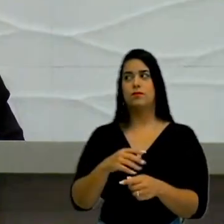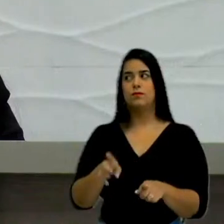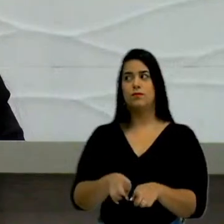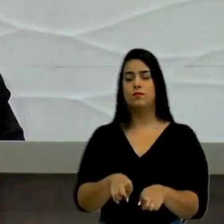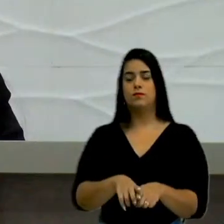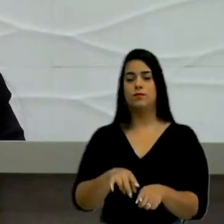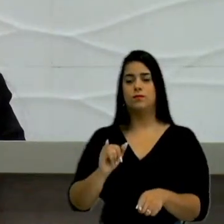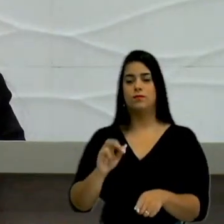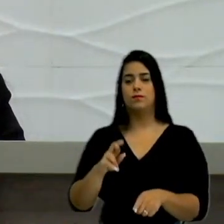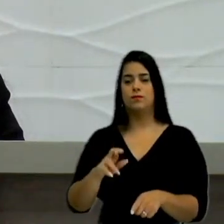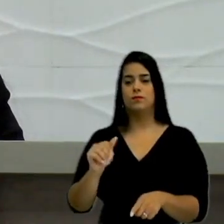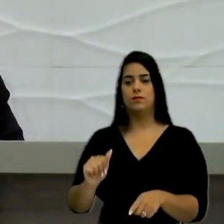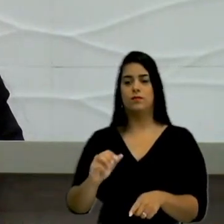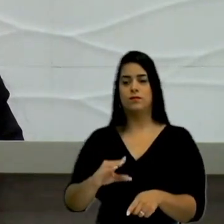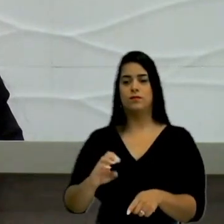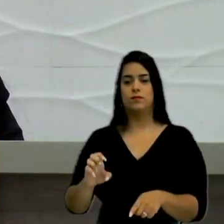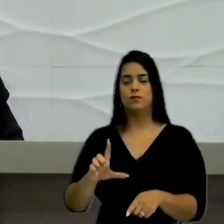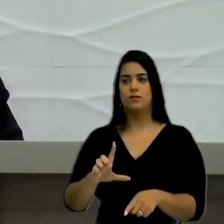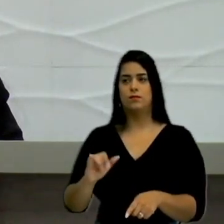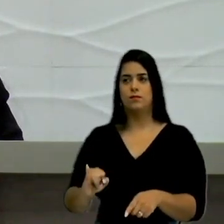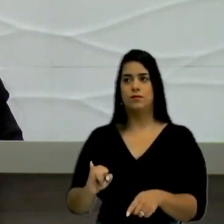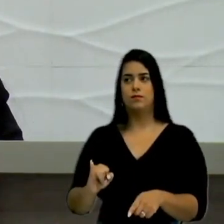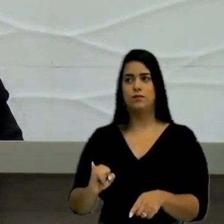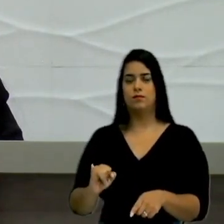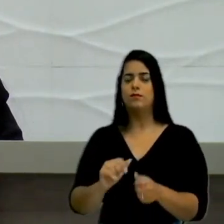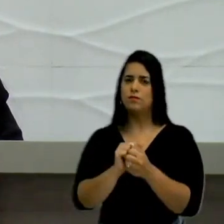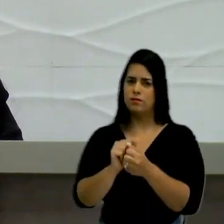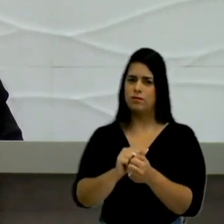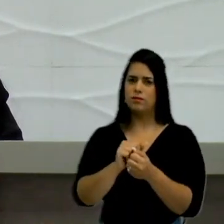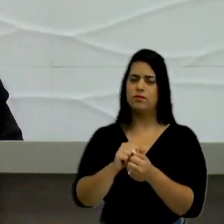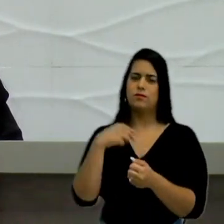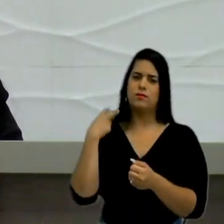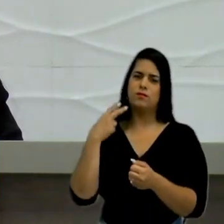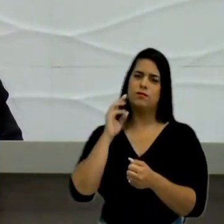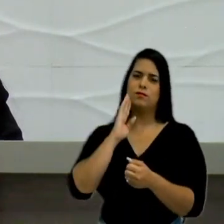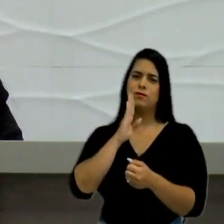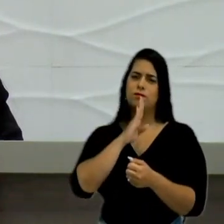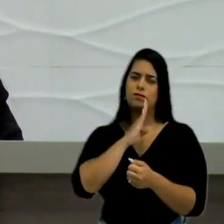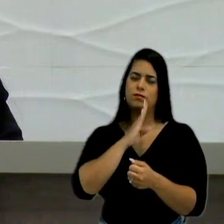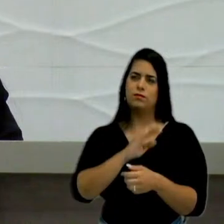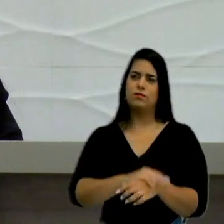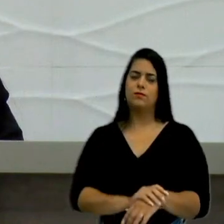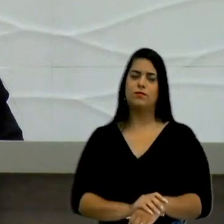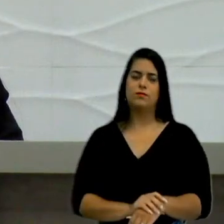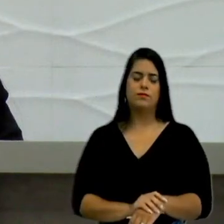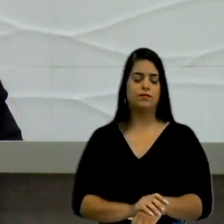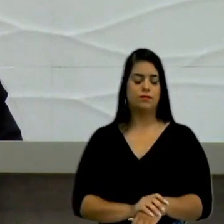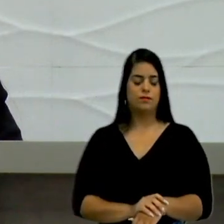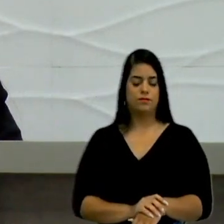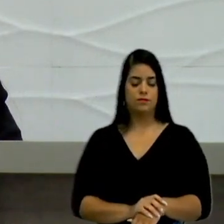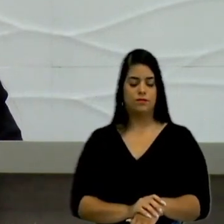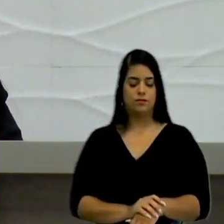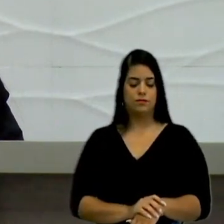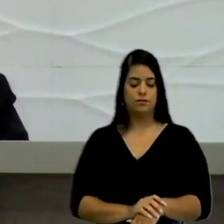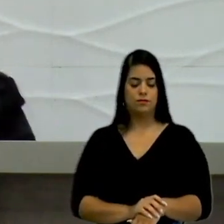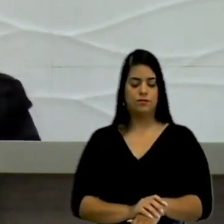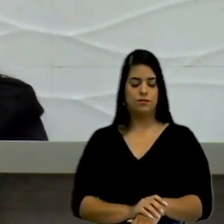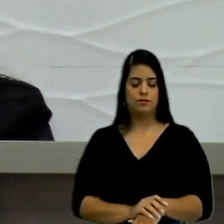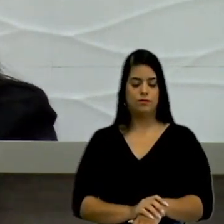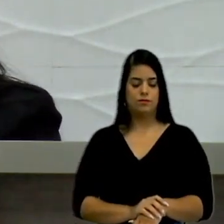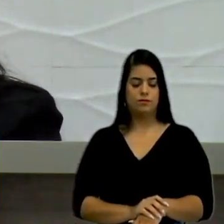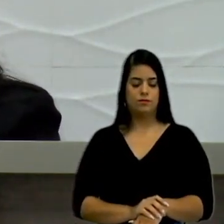Iraceli também, eu quero me associar aqui ao vereador Bruno Braga, pela parte do aniversário. Zinho.